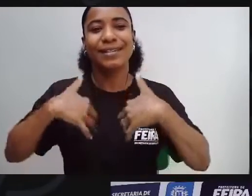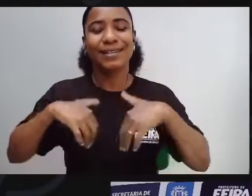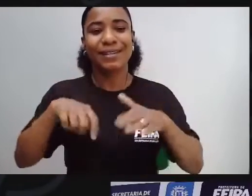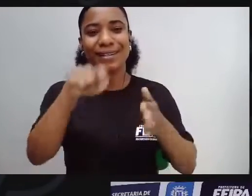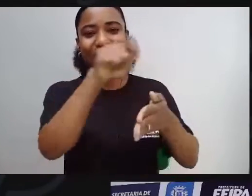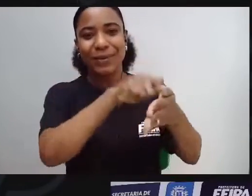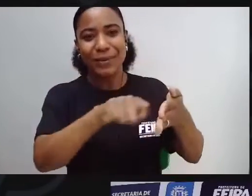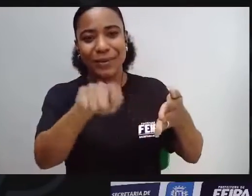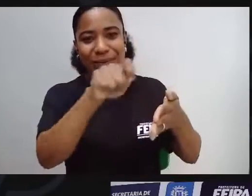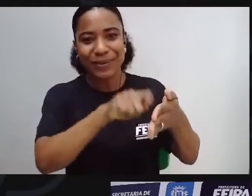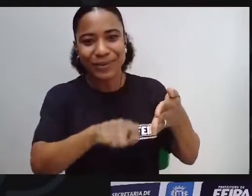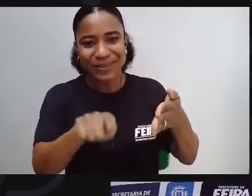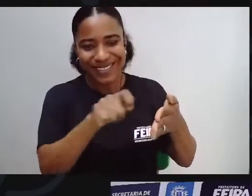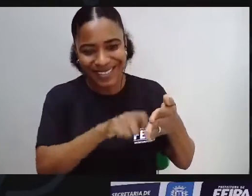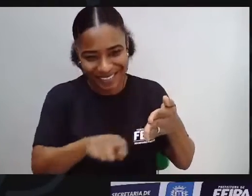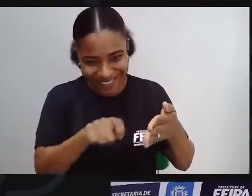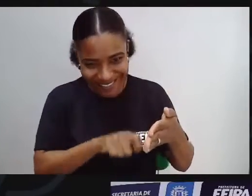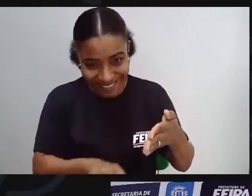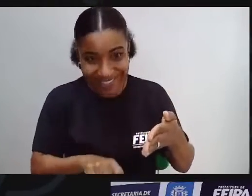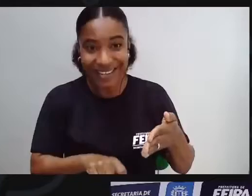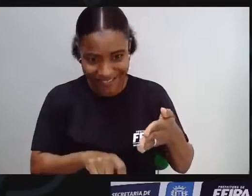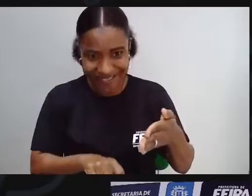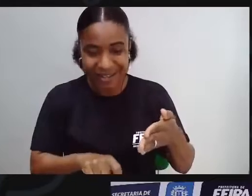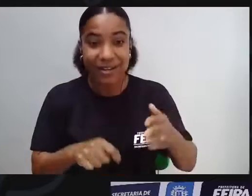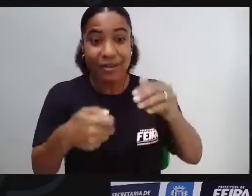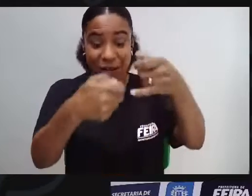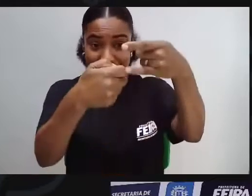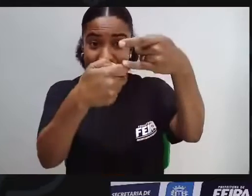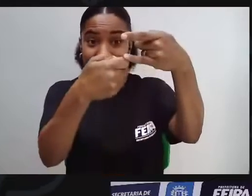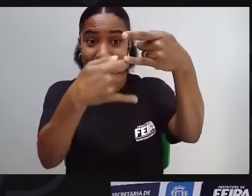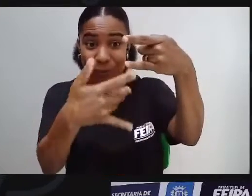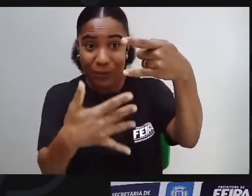nos comentários tá bom